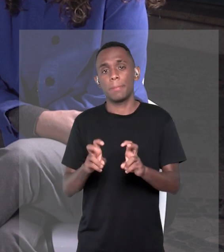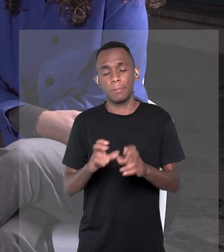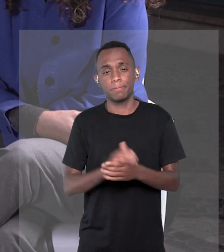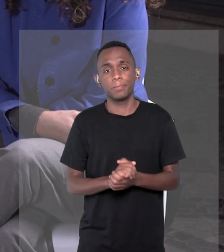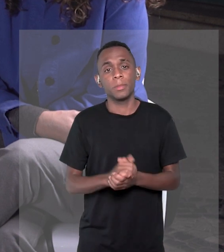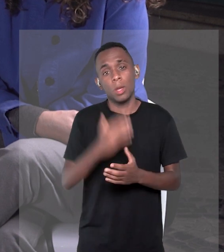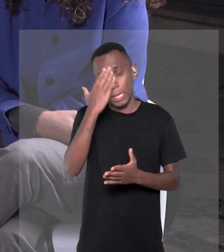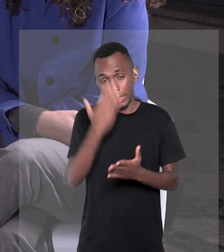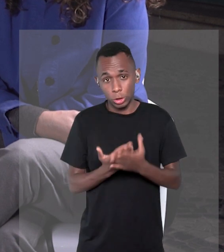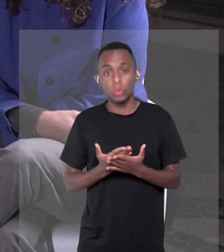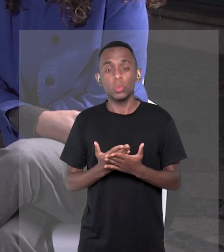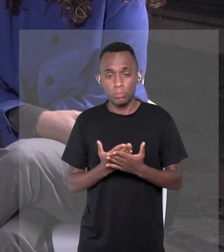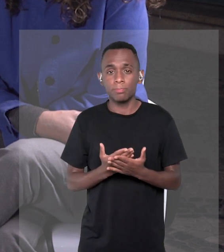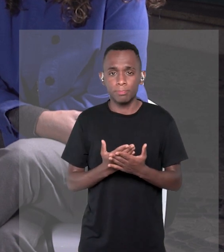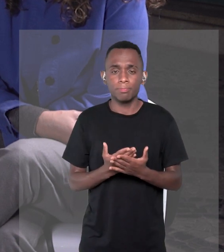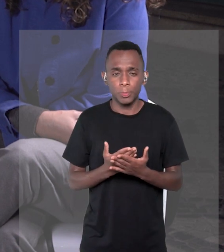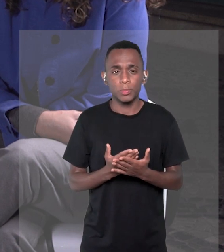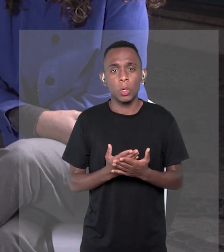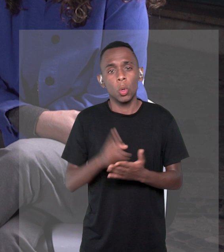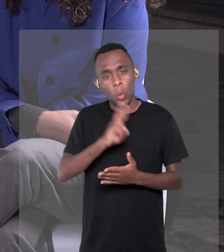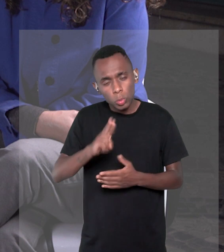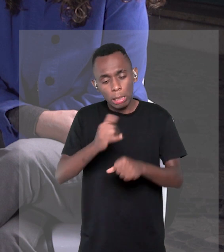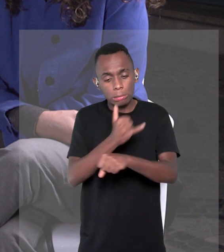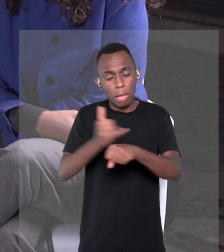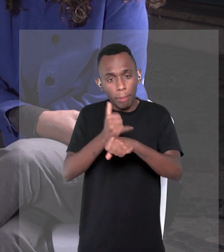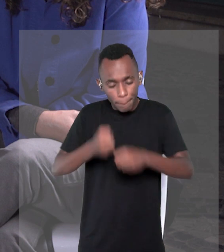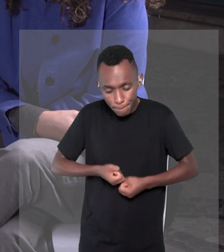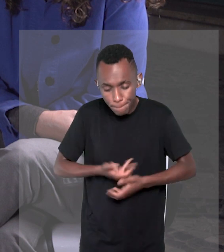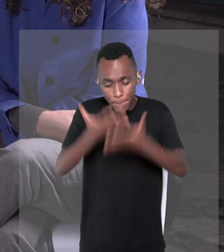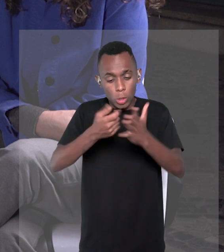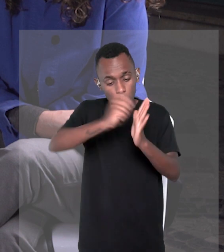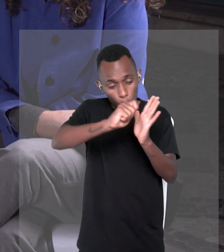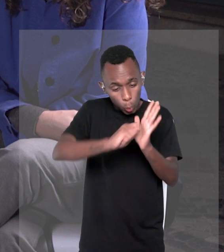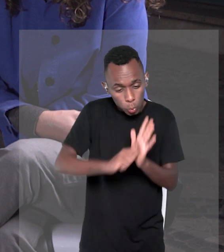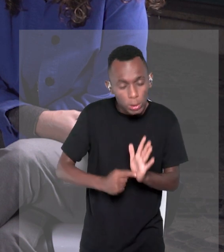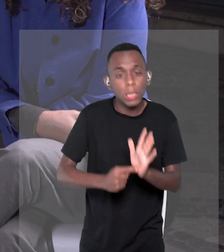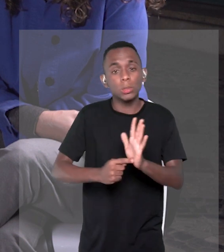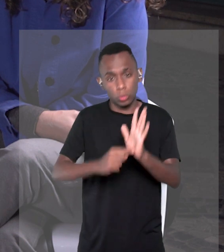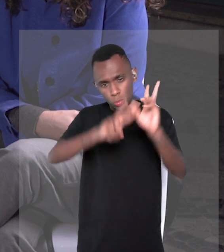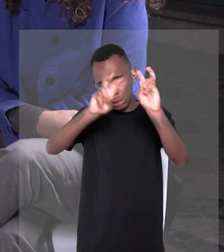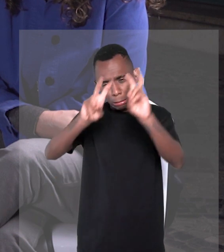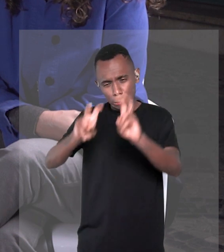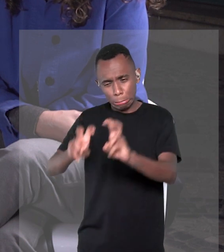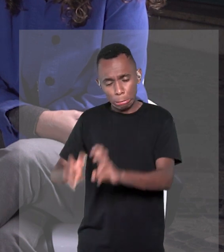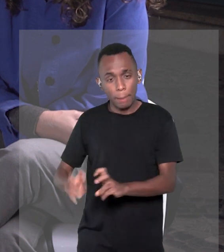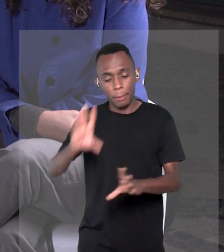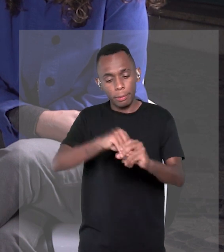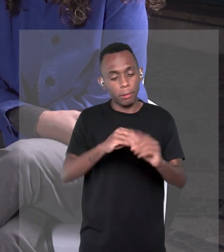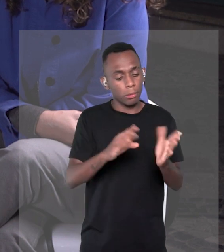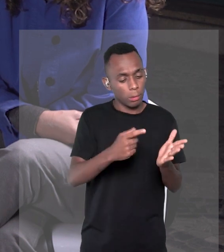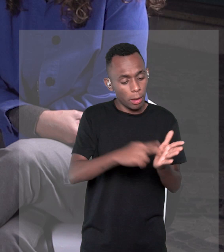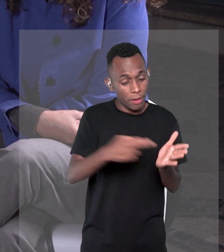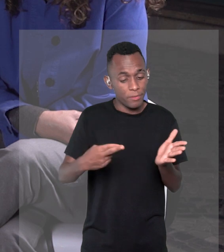creio que é disso que se trata, né? Eu creio que, através das palavras que estão